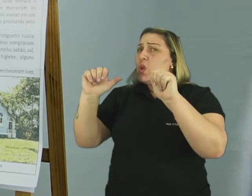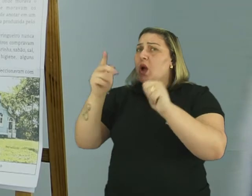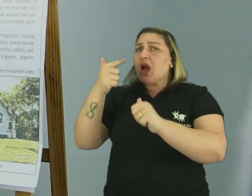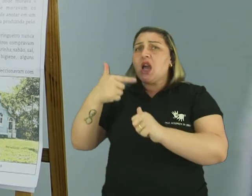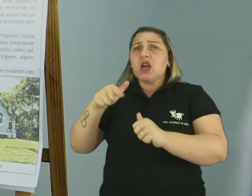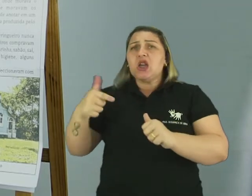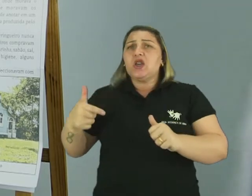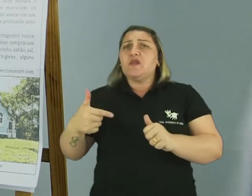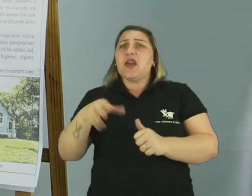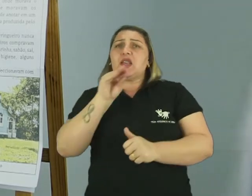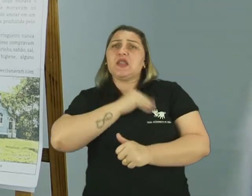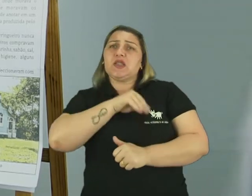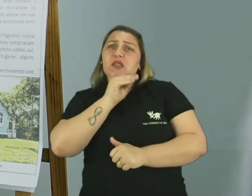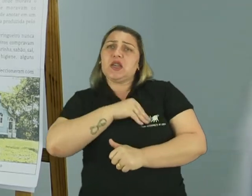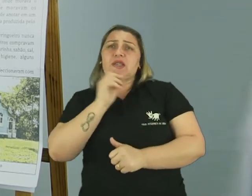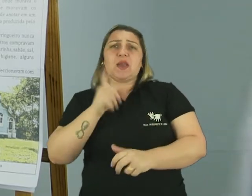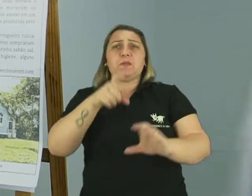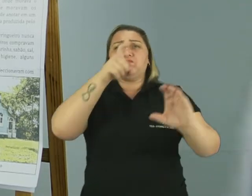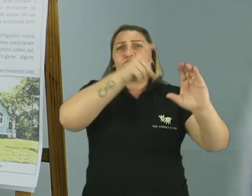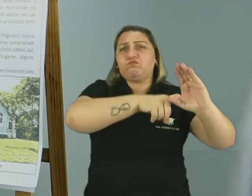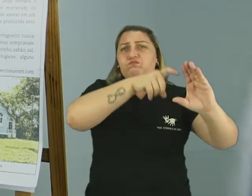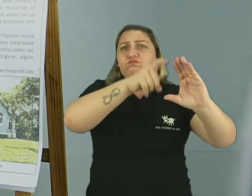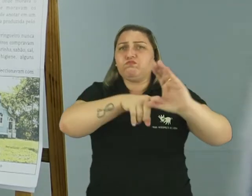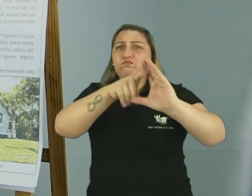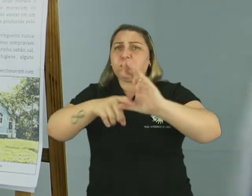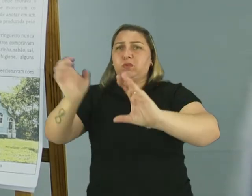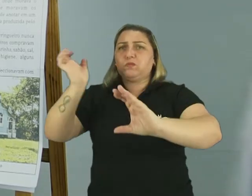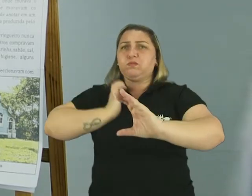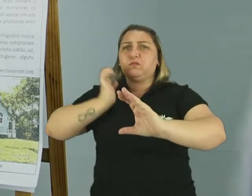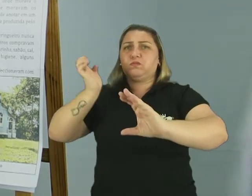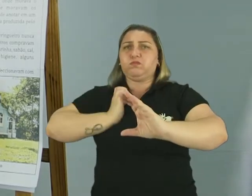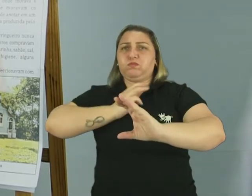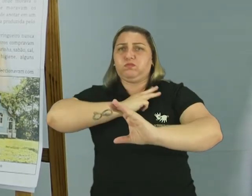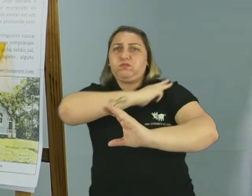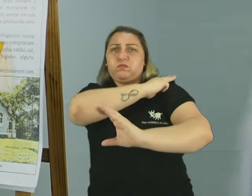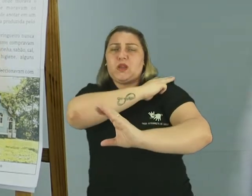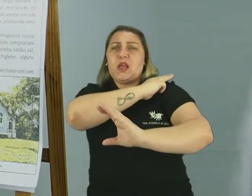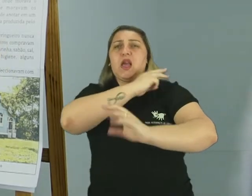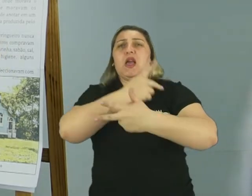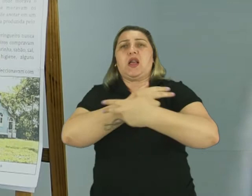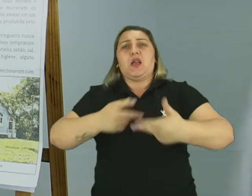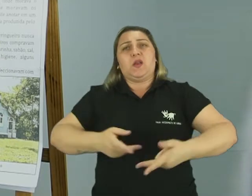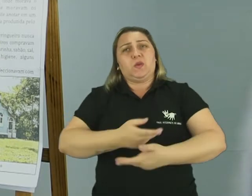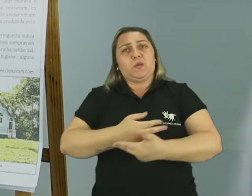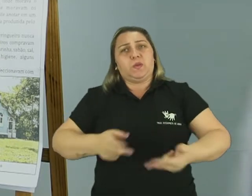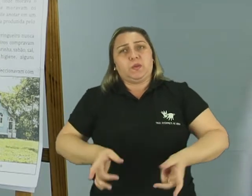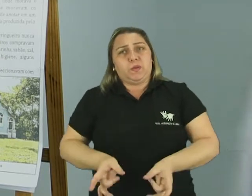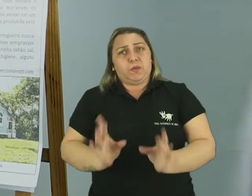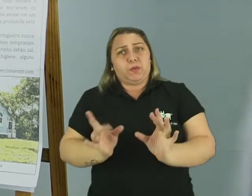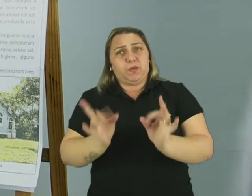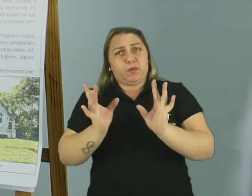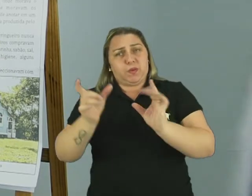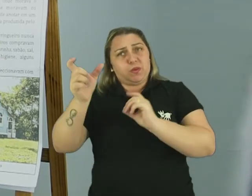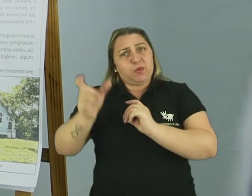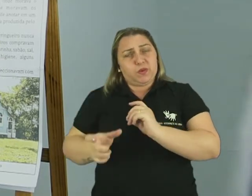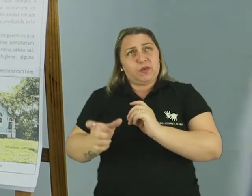e ficassem sempre devendo ao seringalista. As mercadorias que os seringueiros compravam,